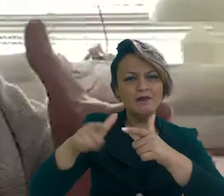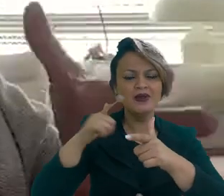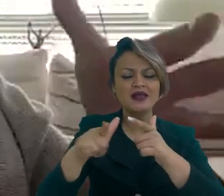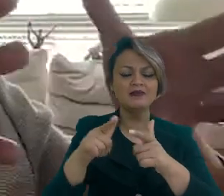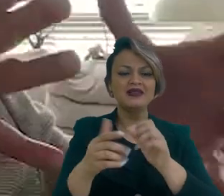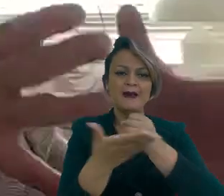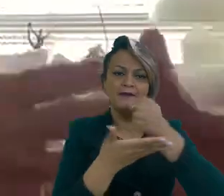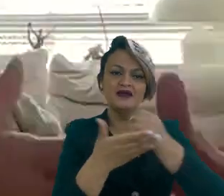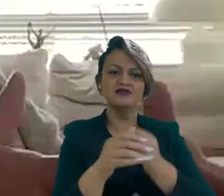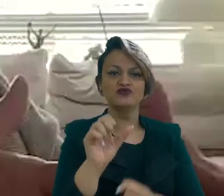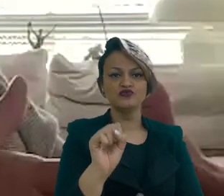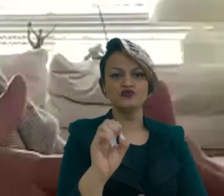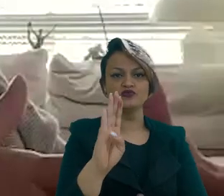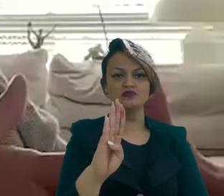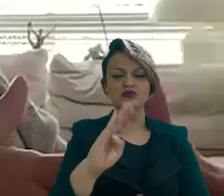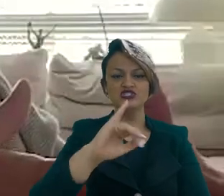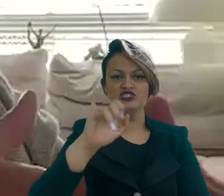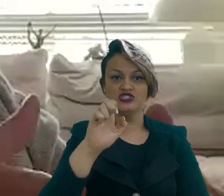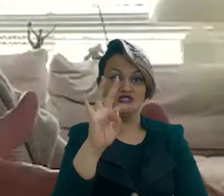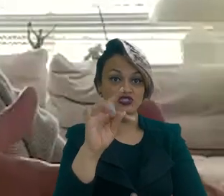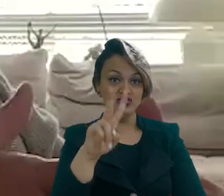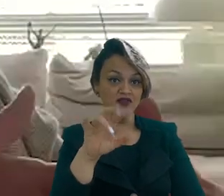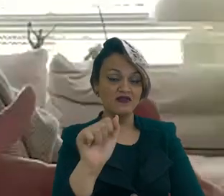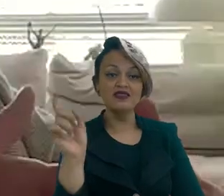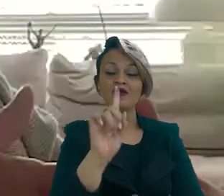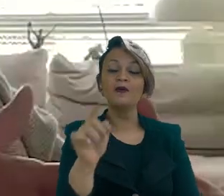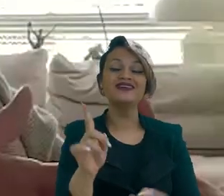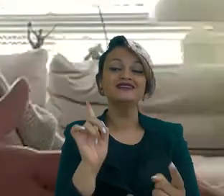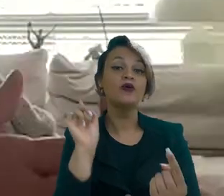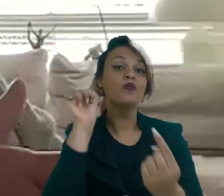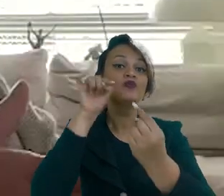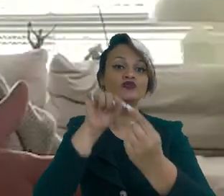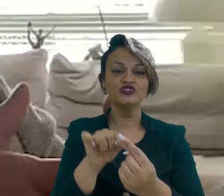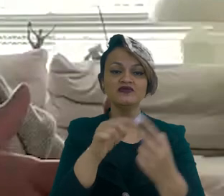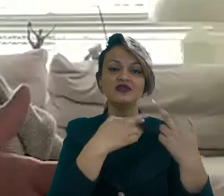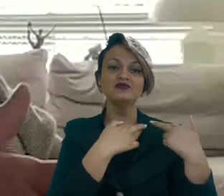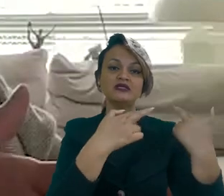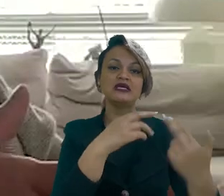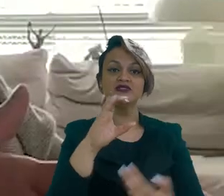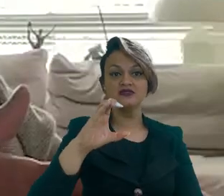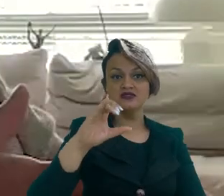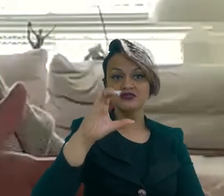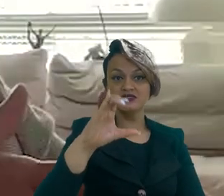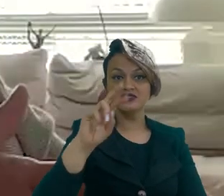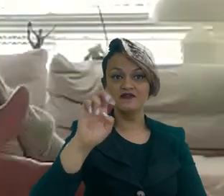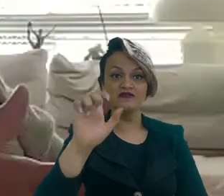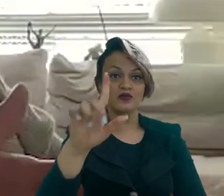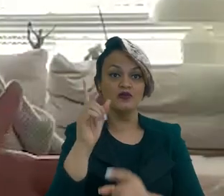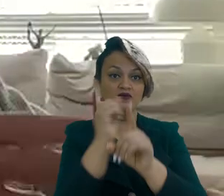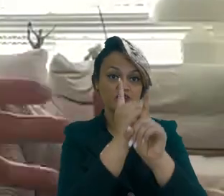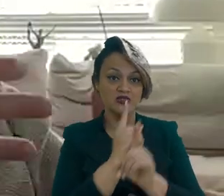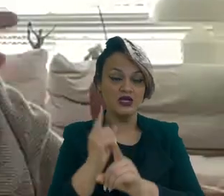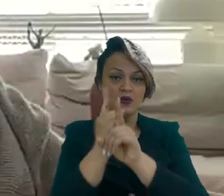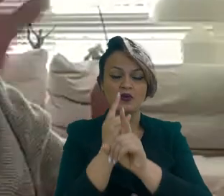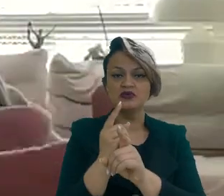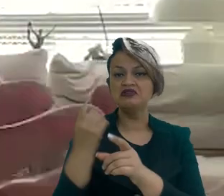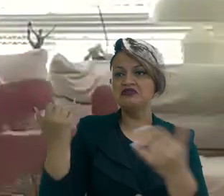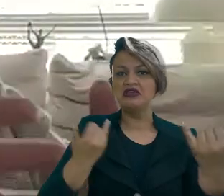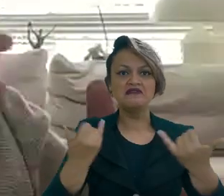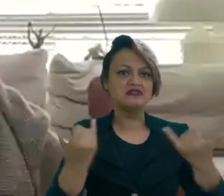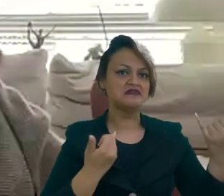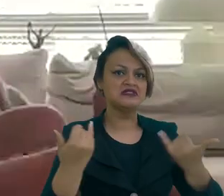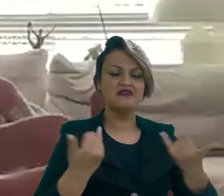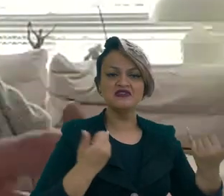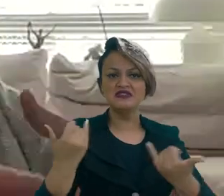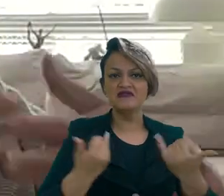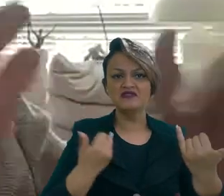é o problema da base subjetiva do negócio mas a causa da responsabilidade civil invocada pelo que se